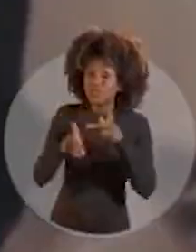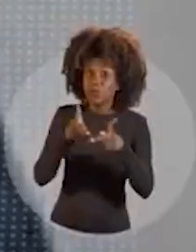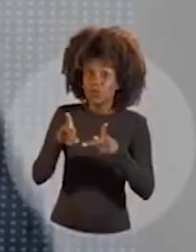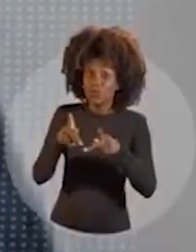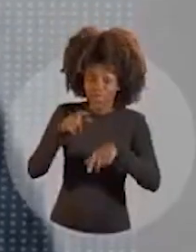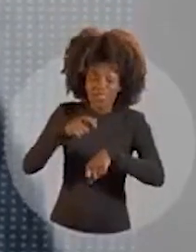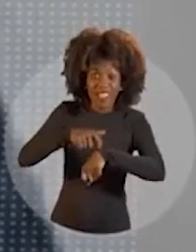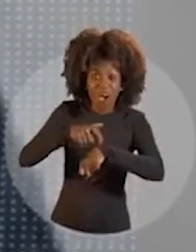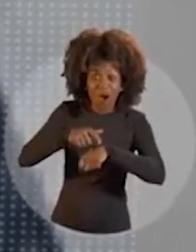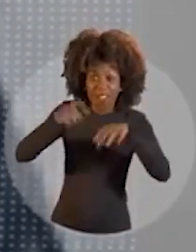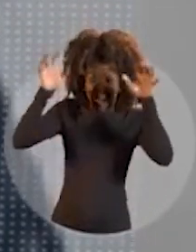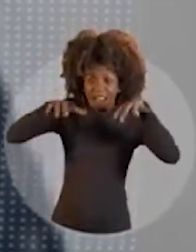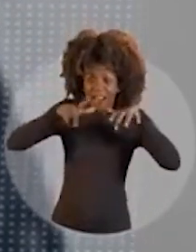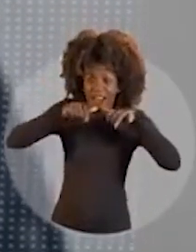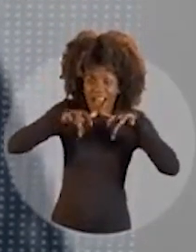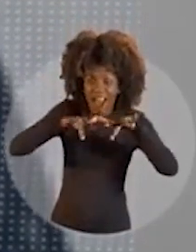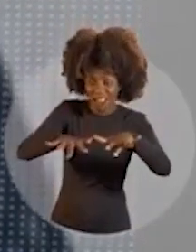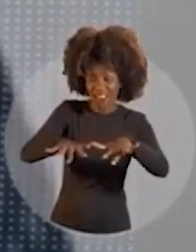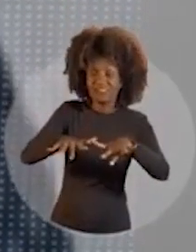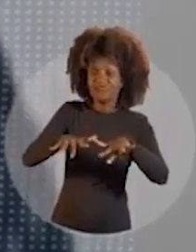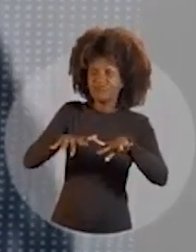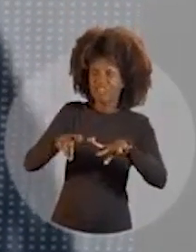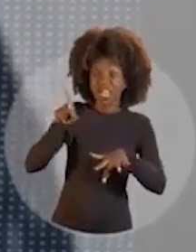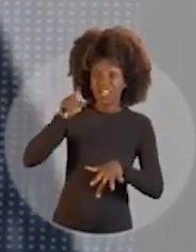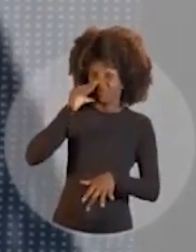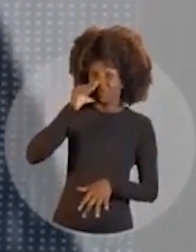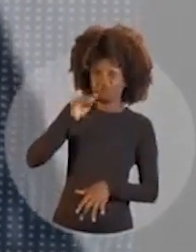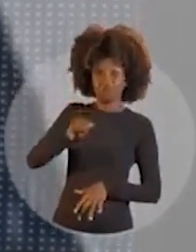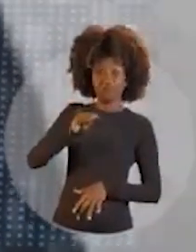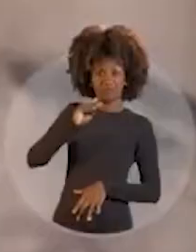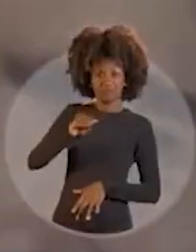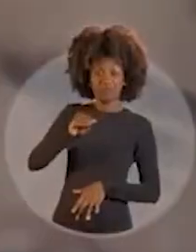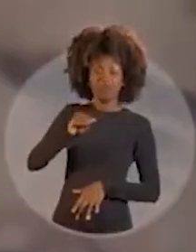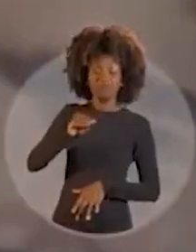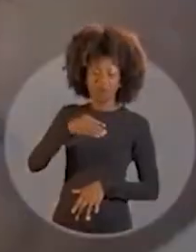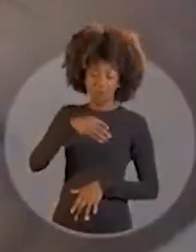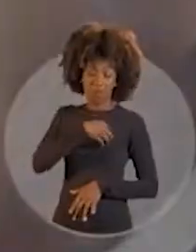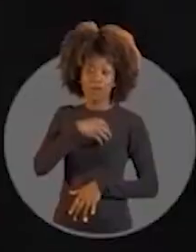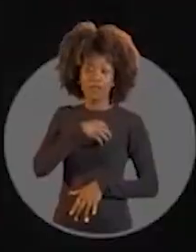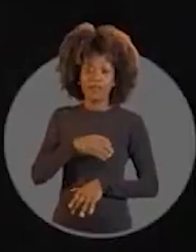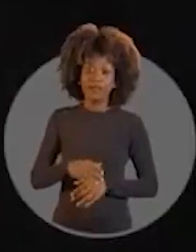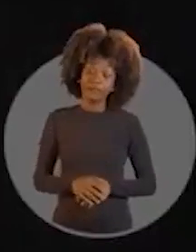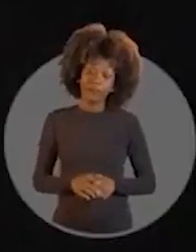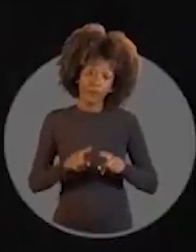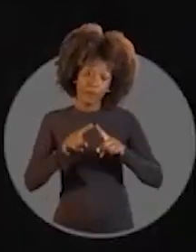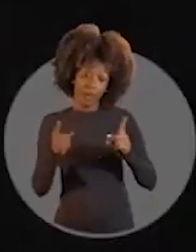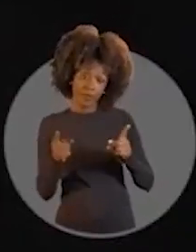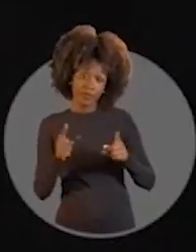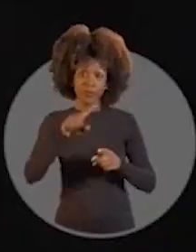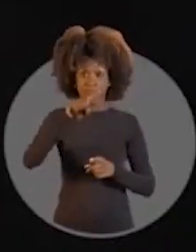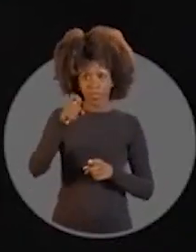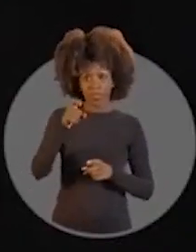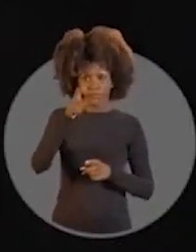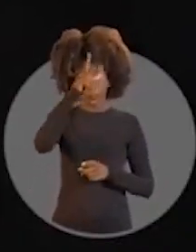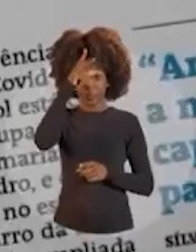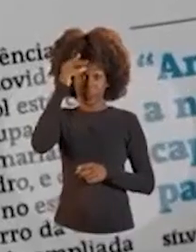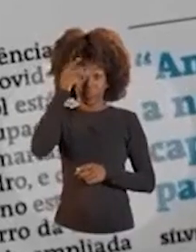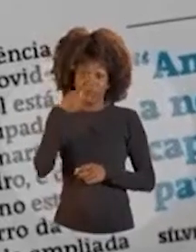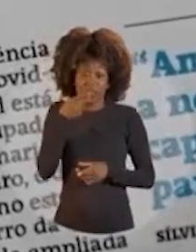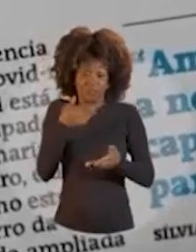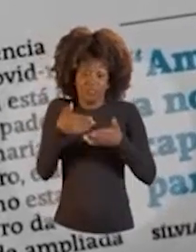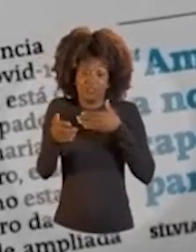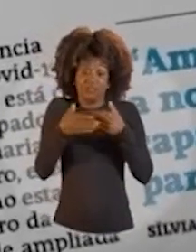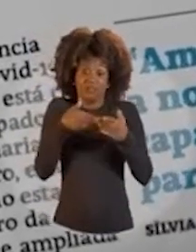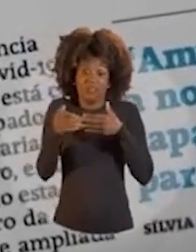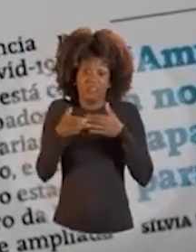de uma tragédia, deu as costas aos baianos. Mesmo assim, o ex-prefeito diz que tanto faz quem